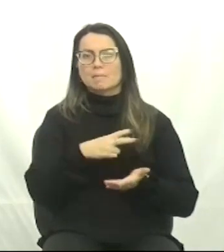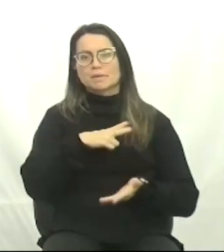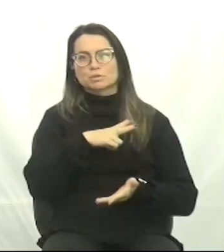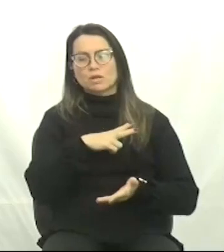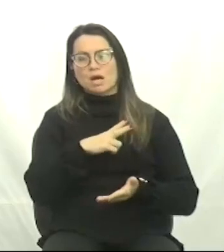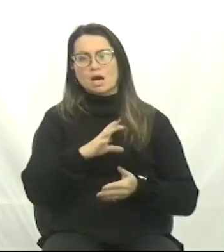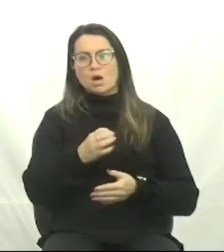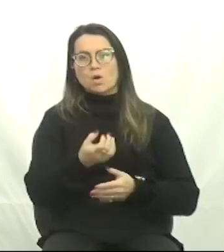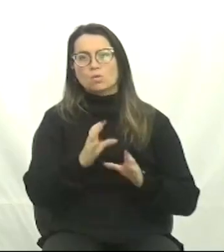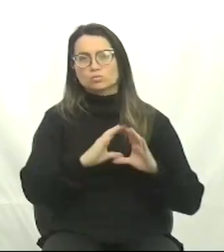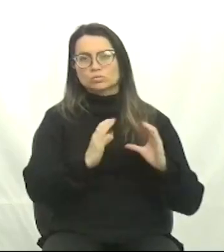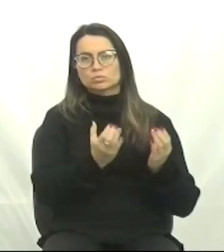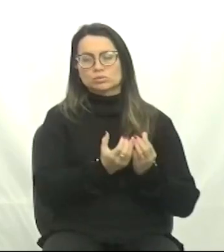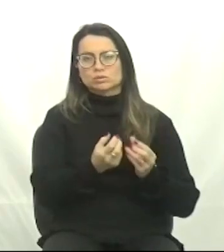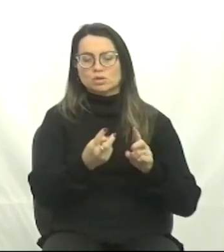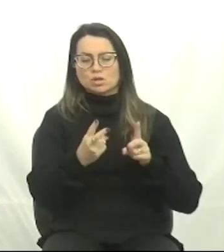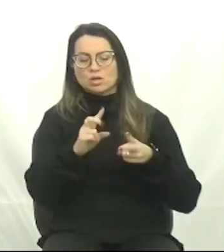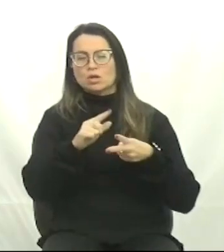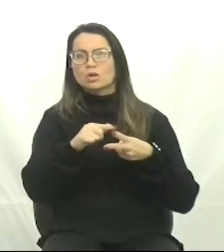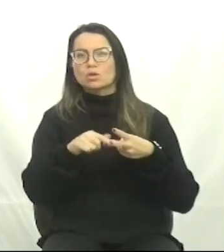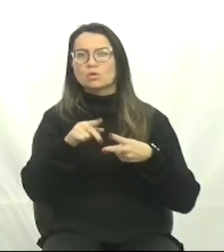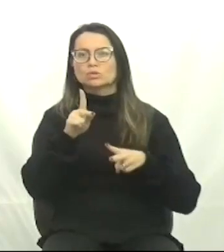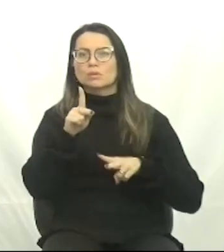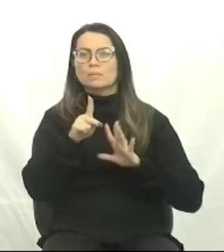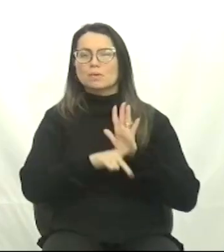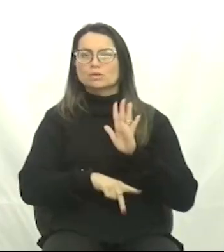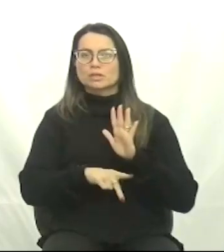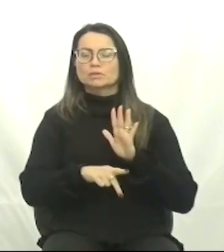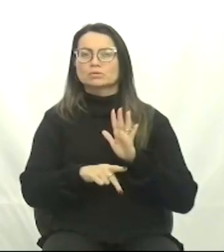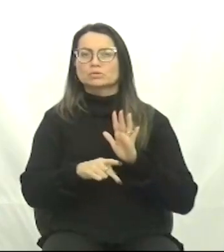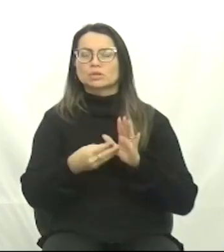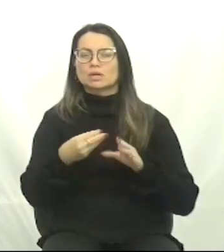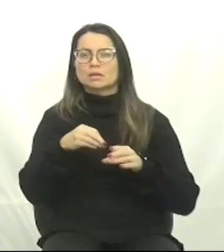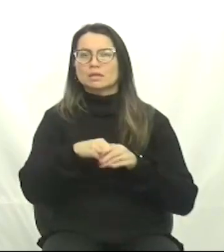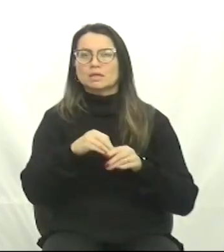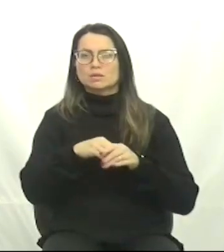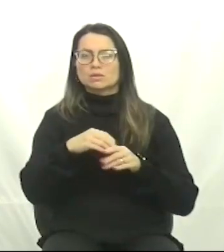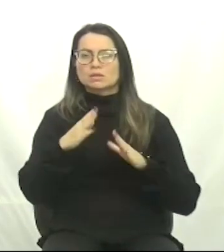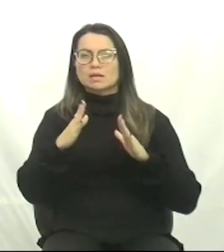dois projetos tramitando na Assembleia Legislativa, um que trata do Fundes, que é